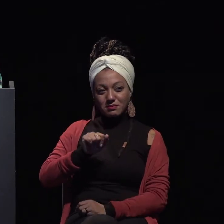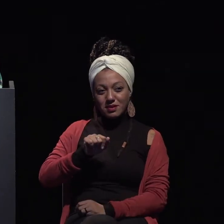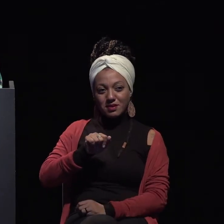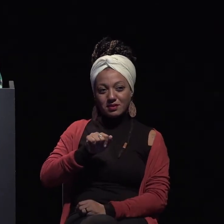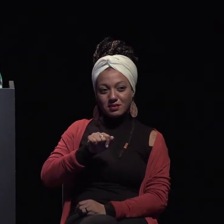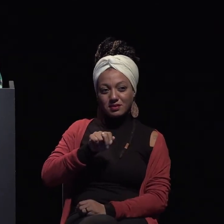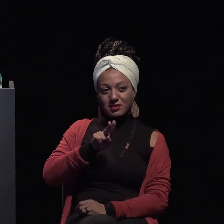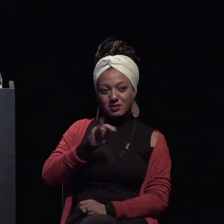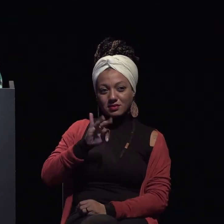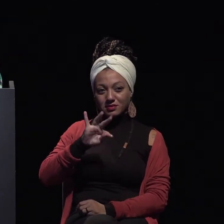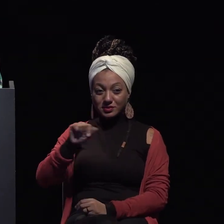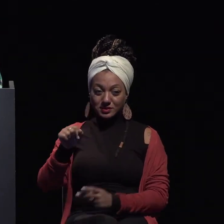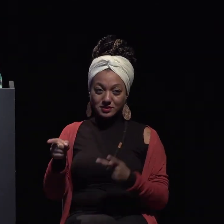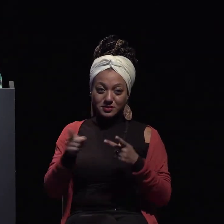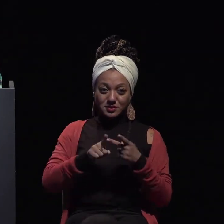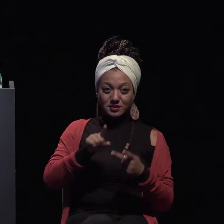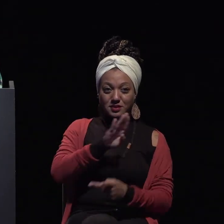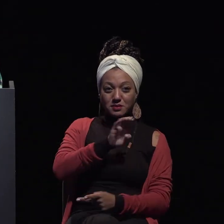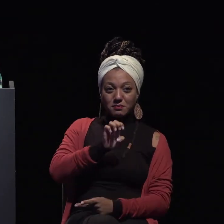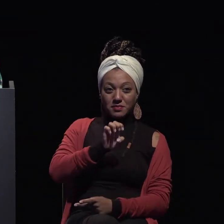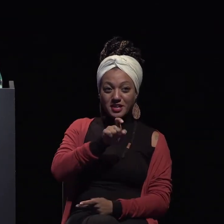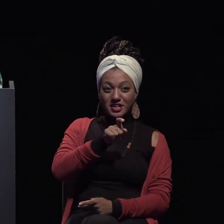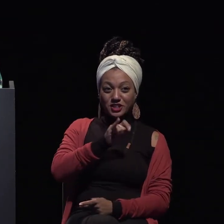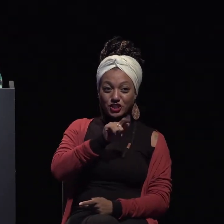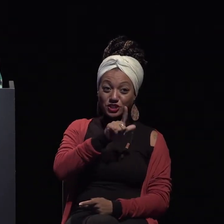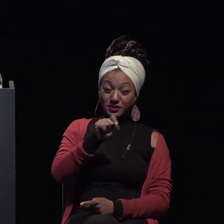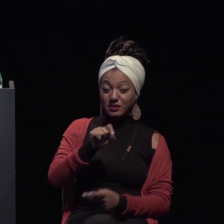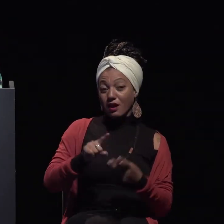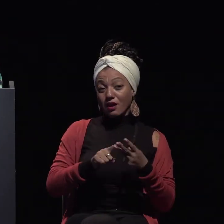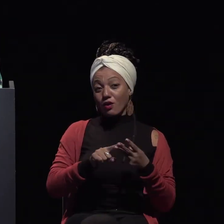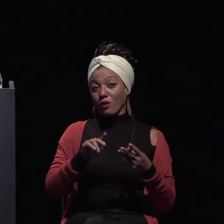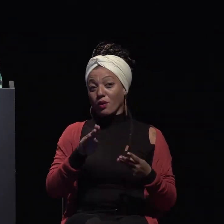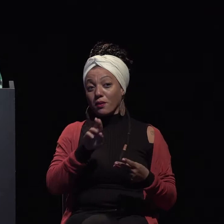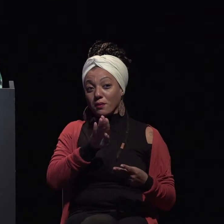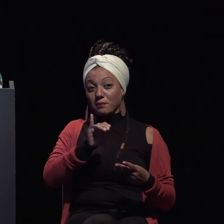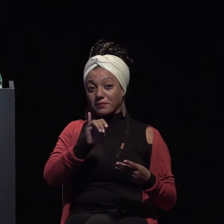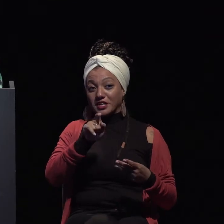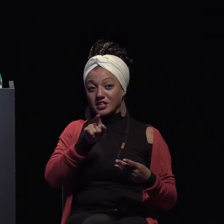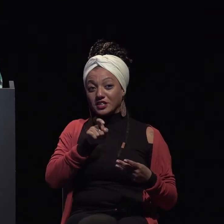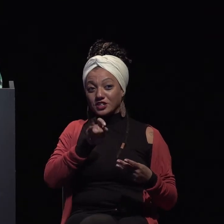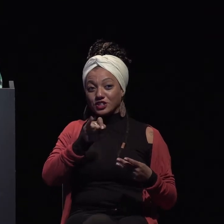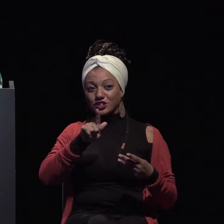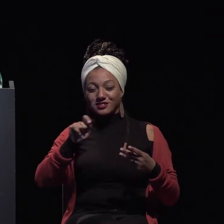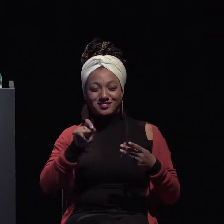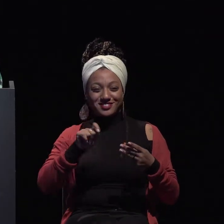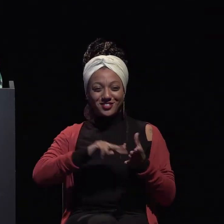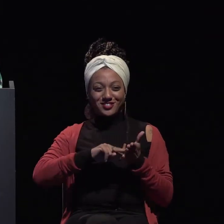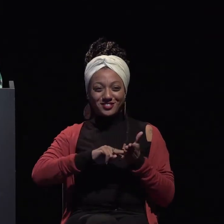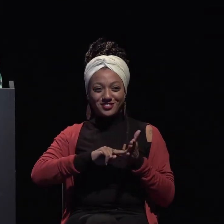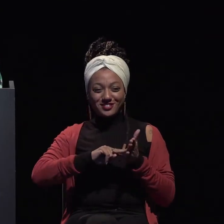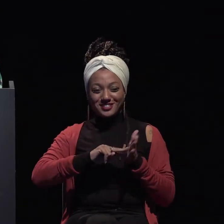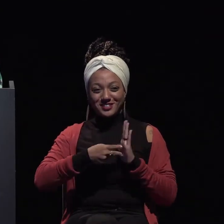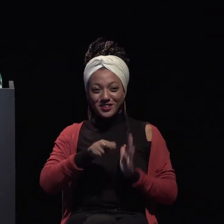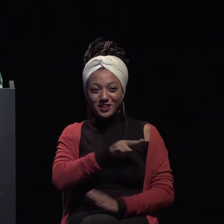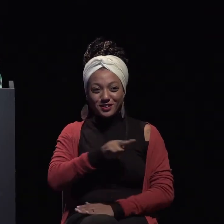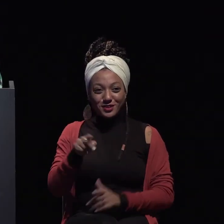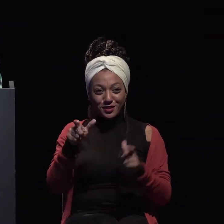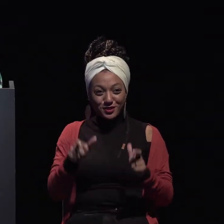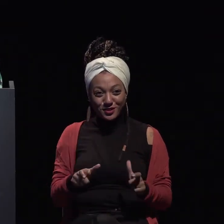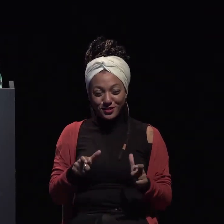de Bexiga, alguns chamam de Bixiga. A gente sabe que é um território